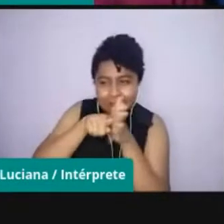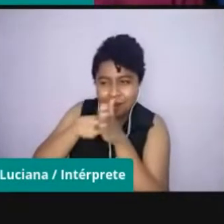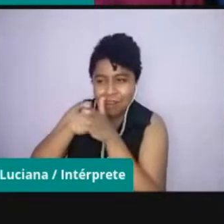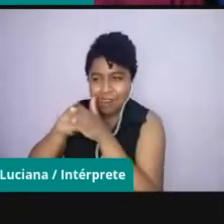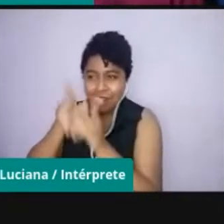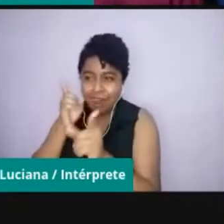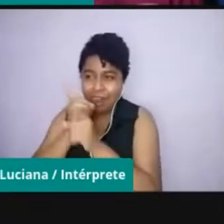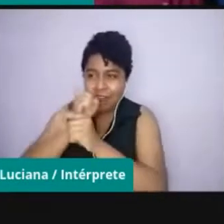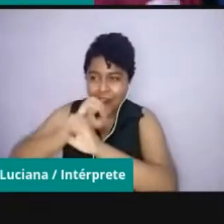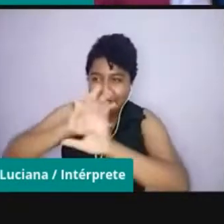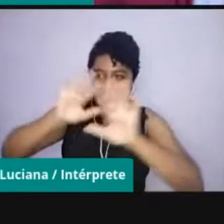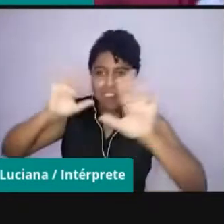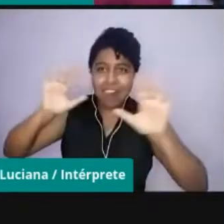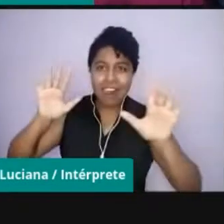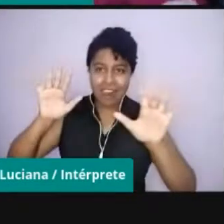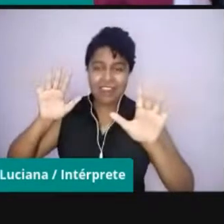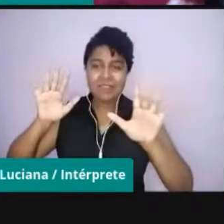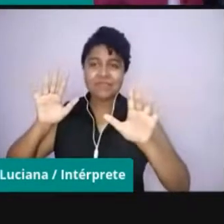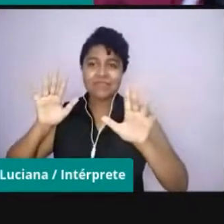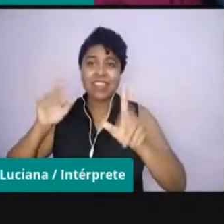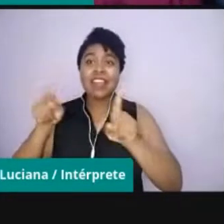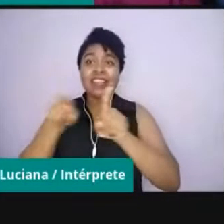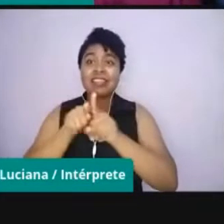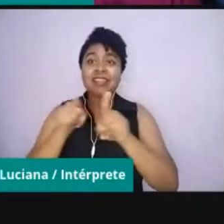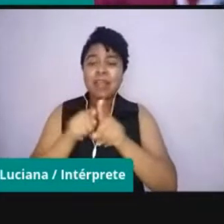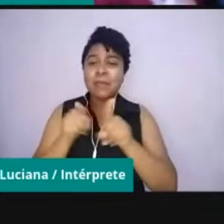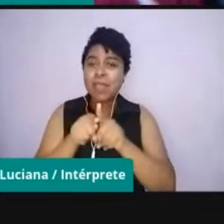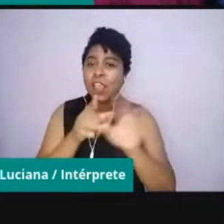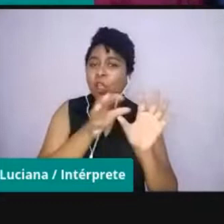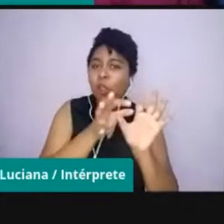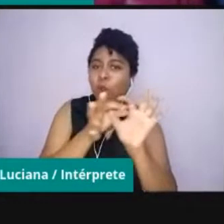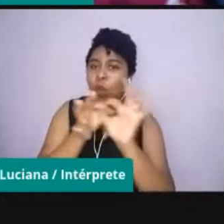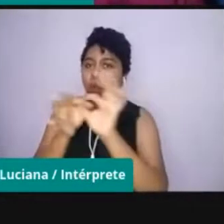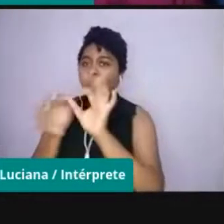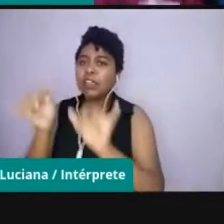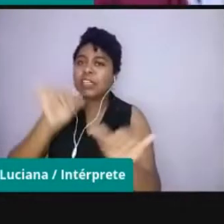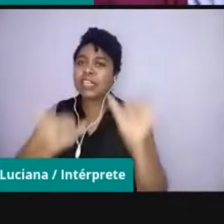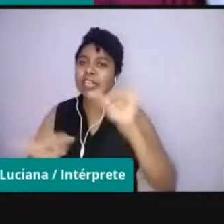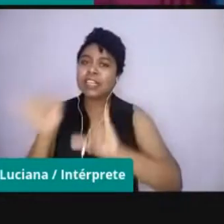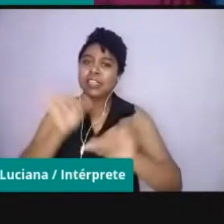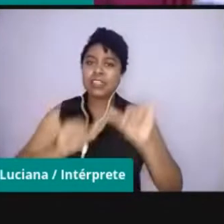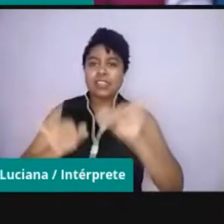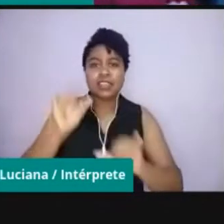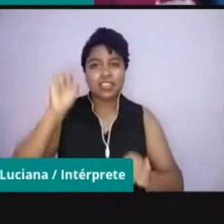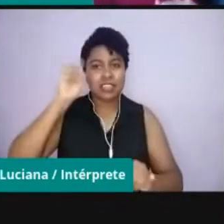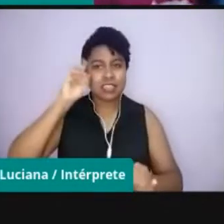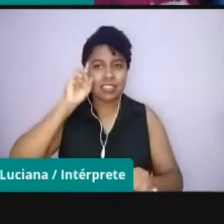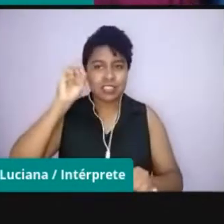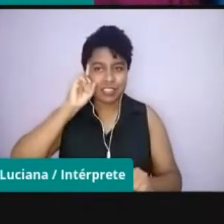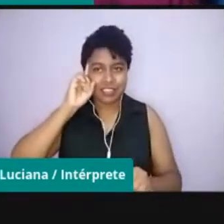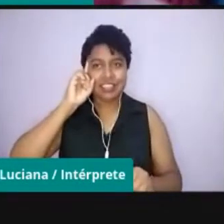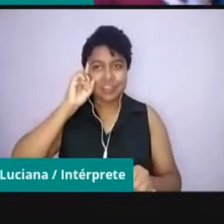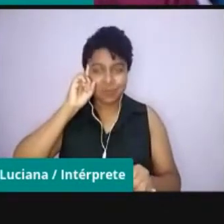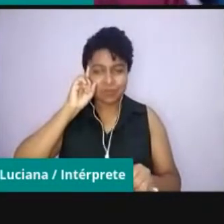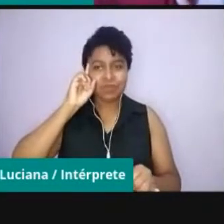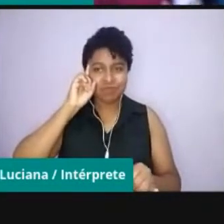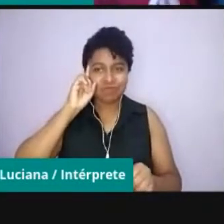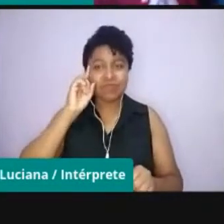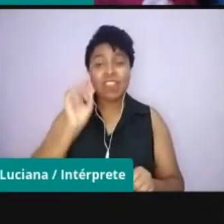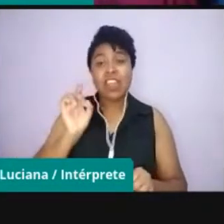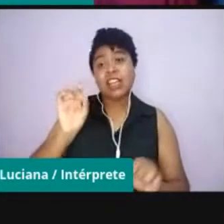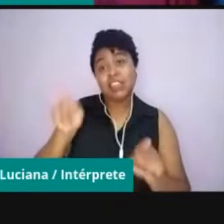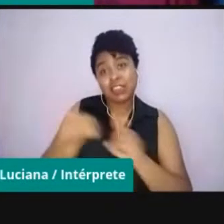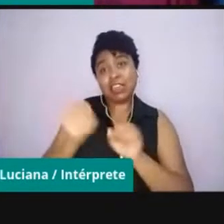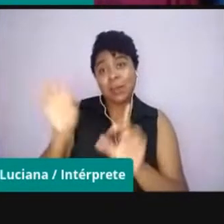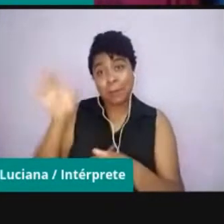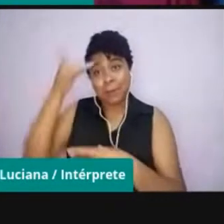passar, e ao mesmo tempo contextualizando a química com o cotidiano, não somente deles, mas dos personagens dessa narrativa. E, como